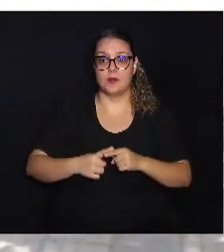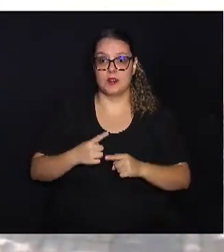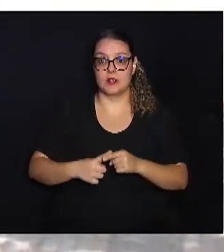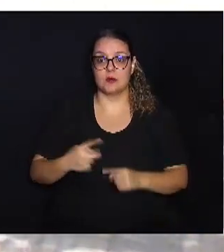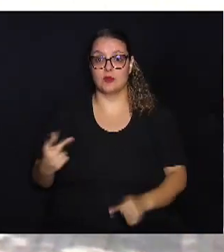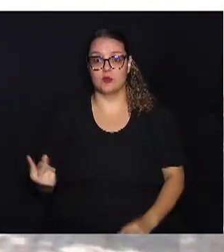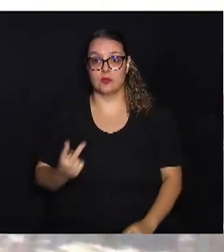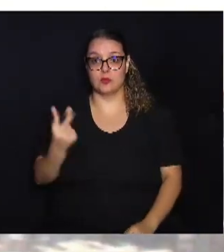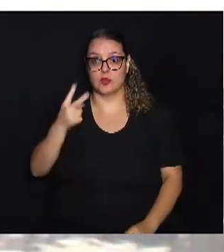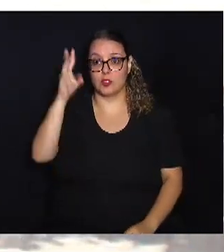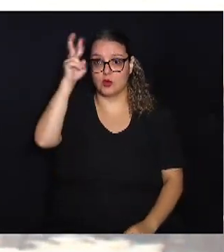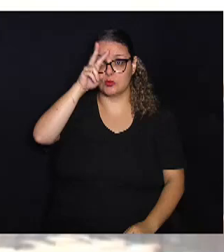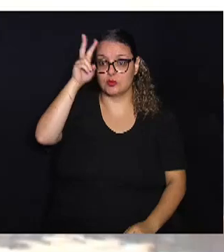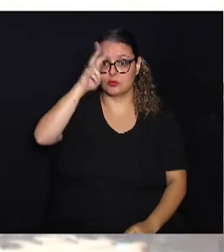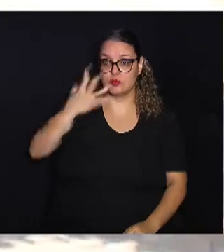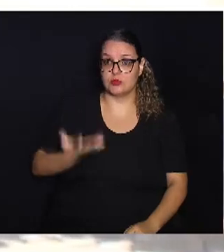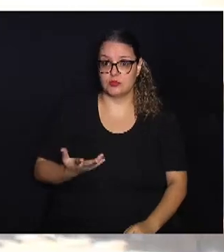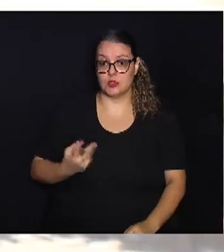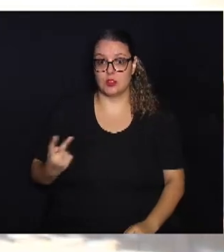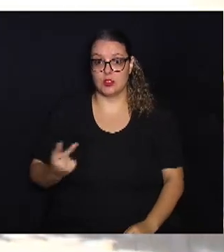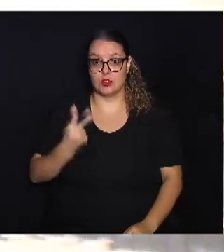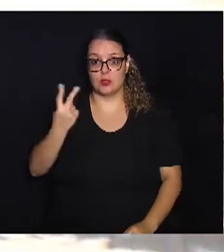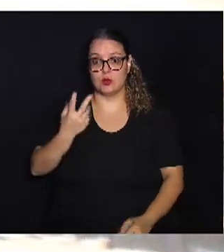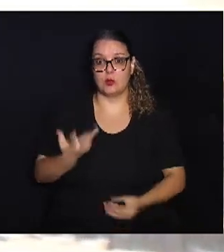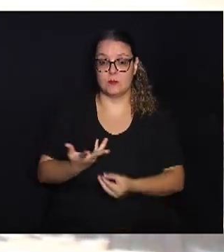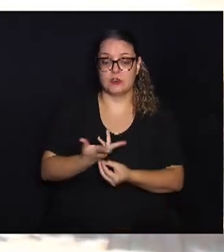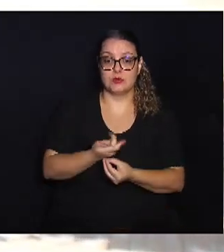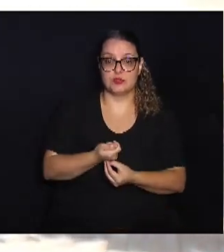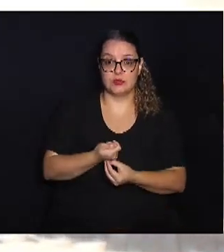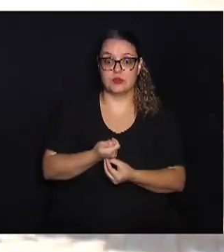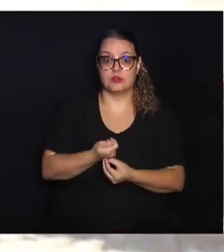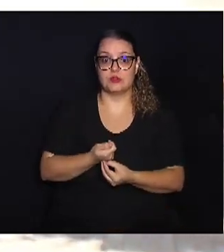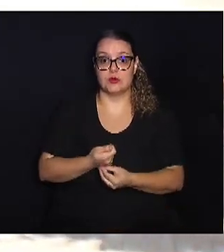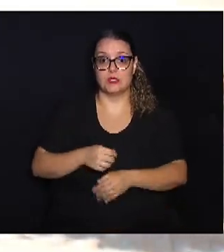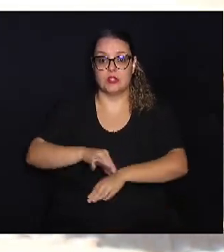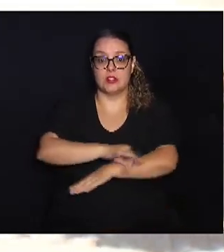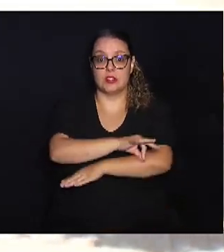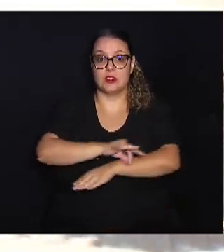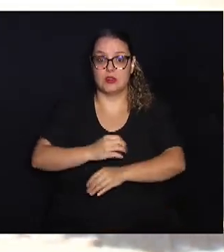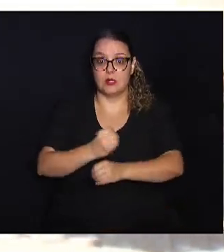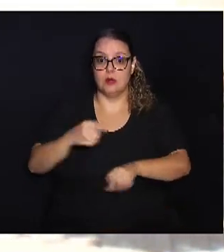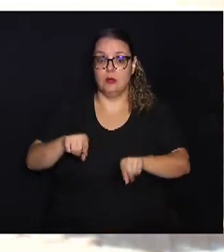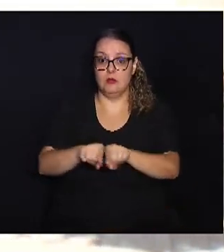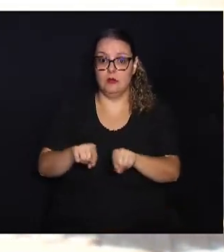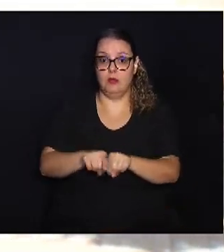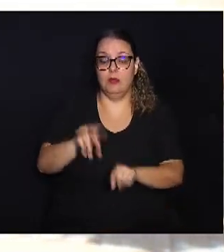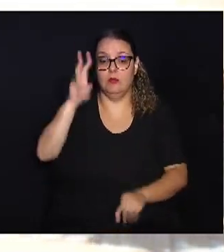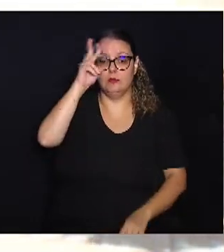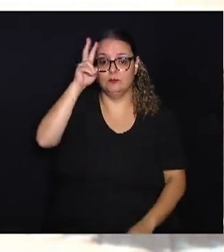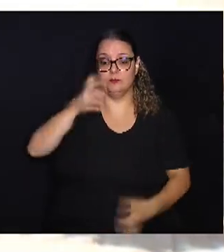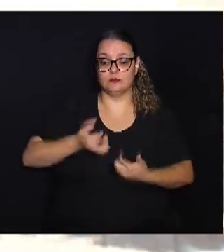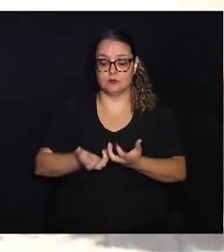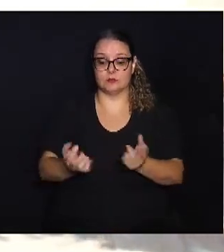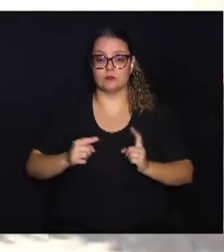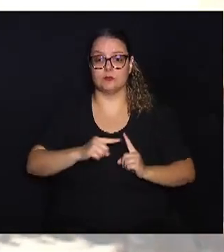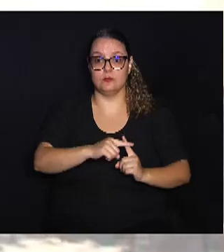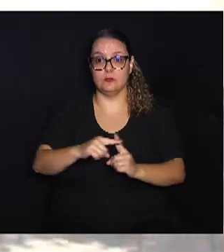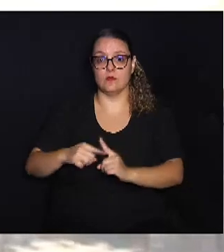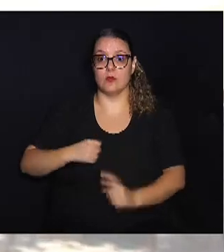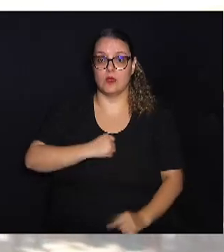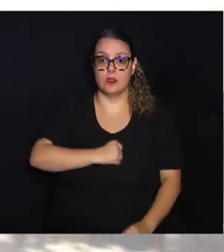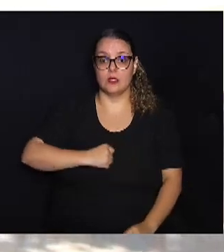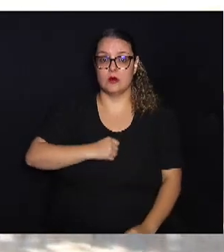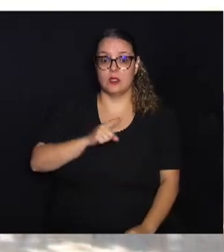valor histórico, seu valor artístico e arquitetônico. Lembrando também que o Cemitério da Saudade, ele